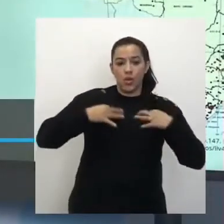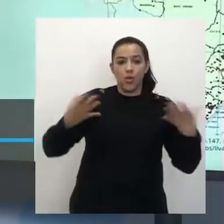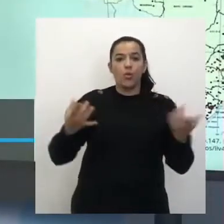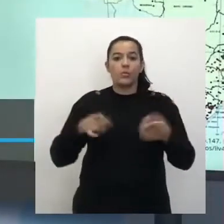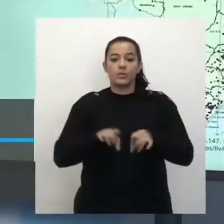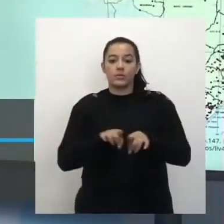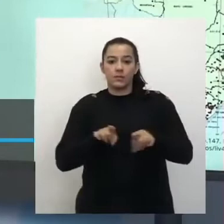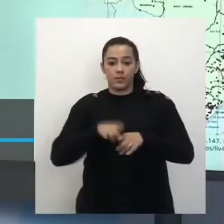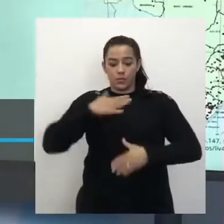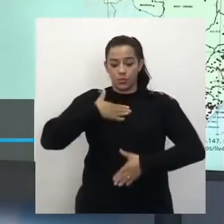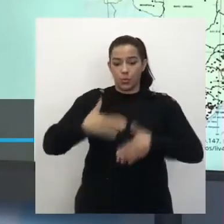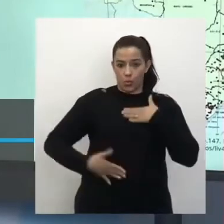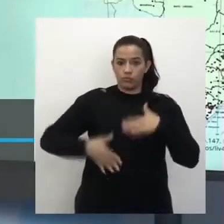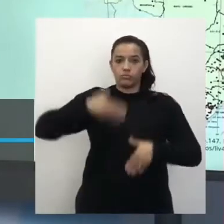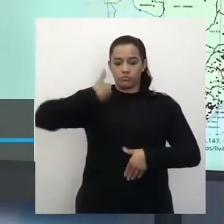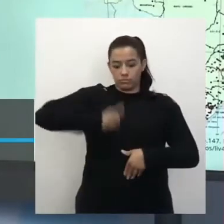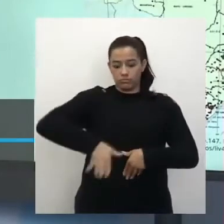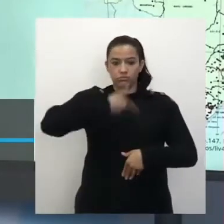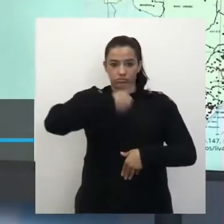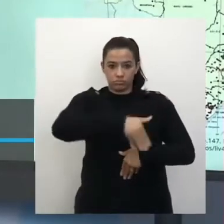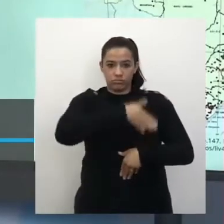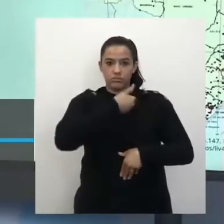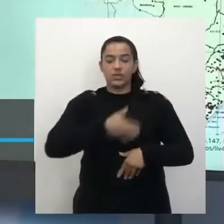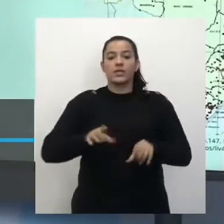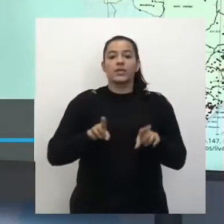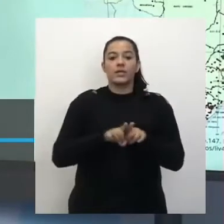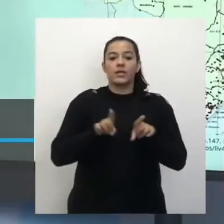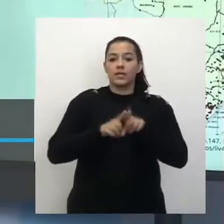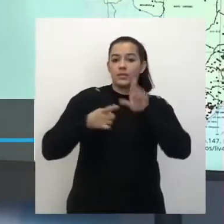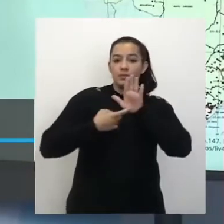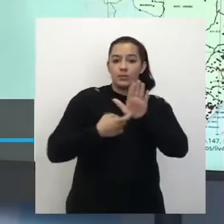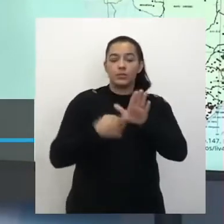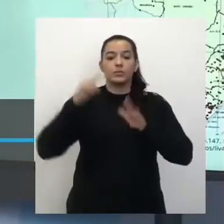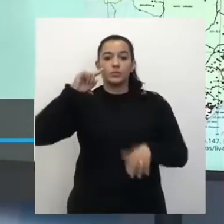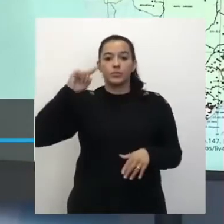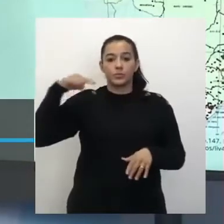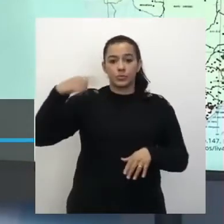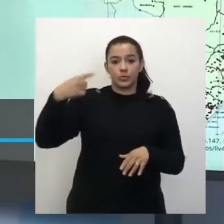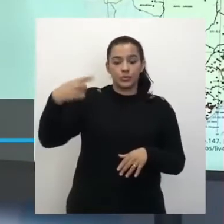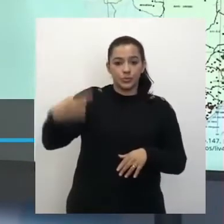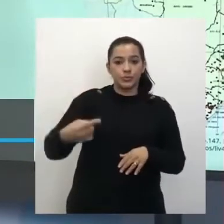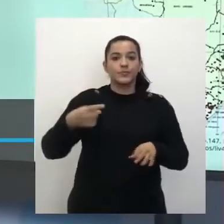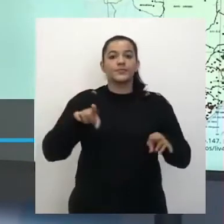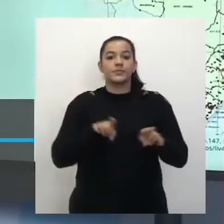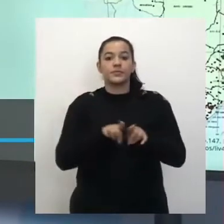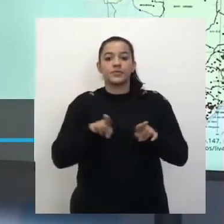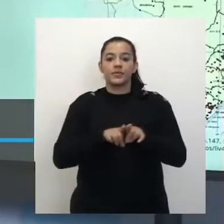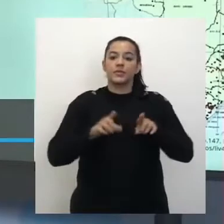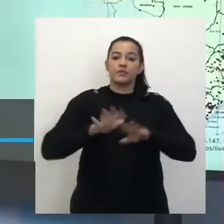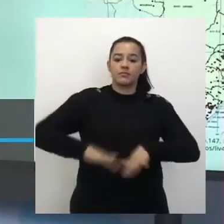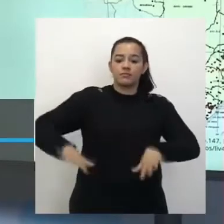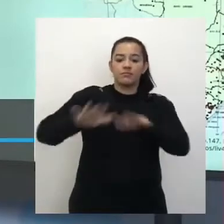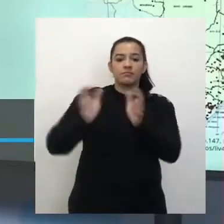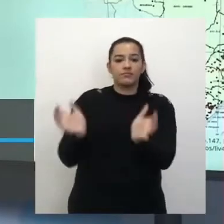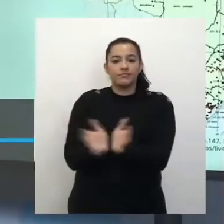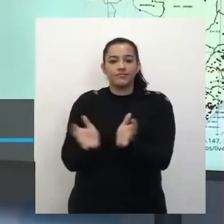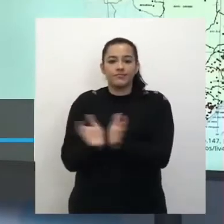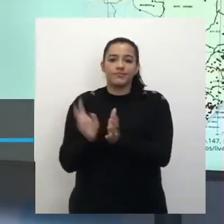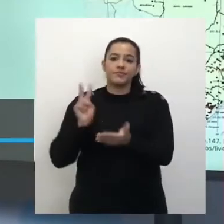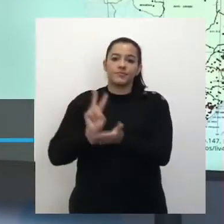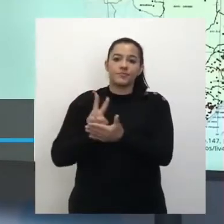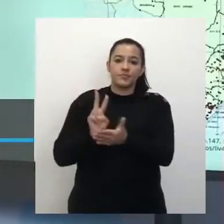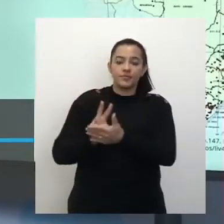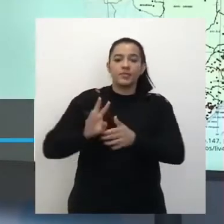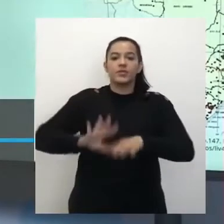no corpo, né? E essas pinturas, elas retratam o dia a dia dessa tribos, né? E das tribos, né, que utilizam